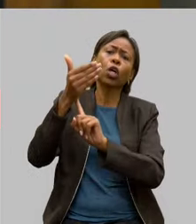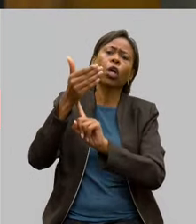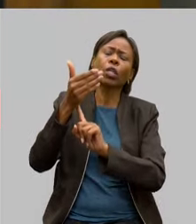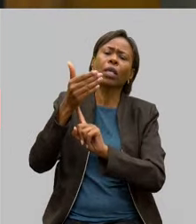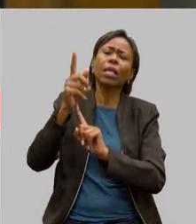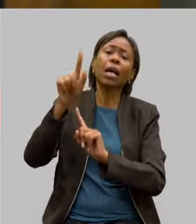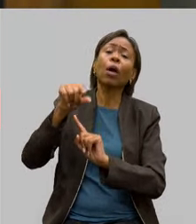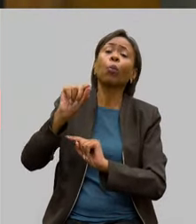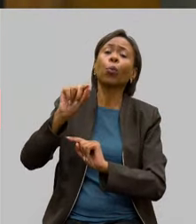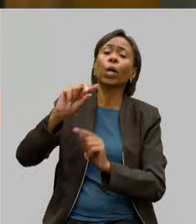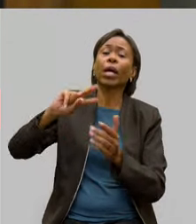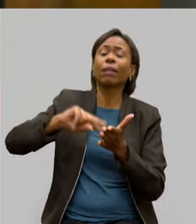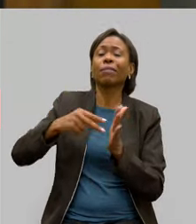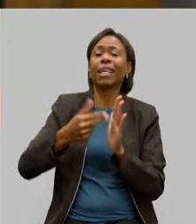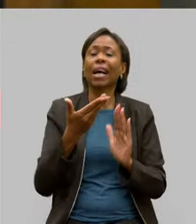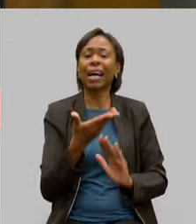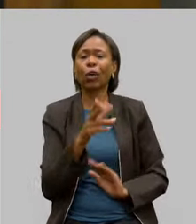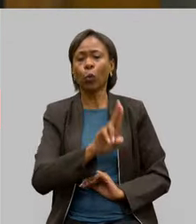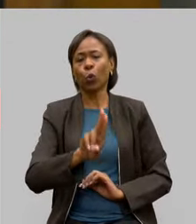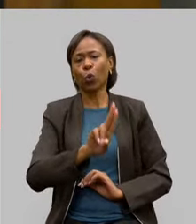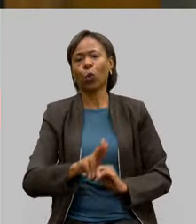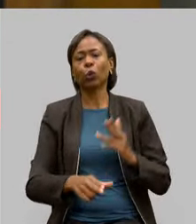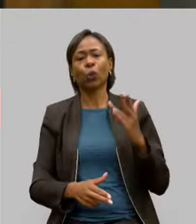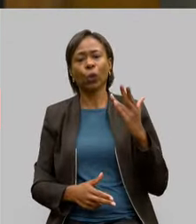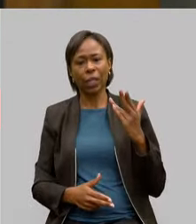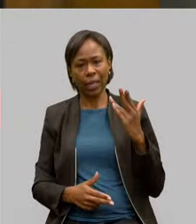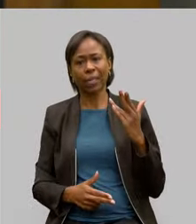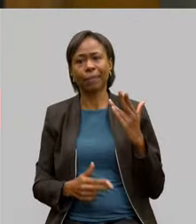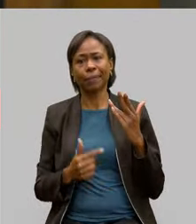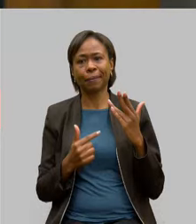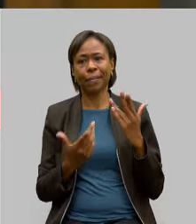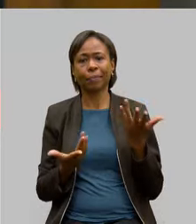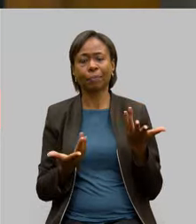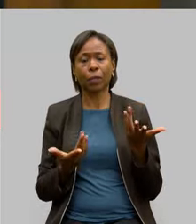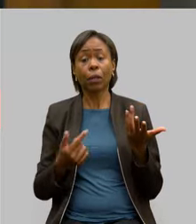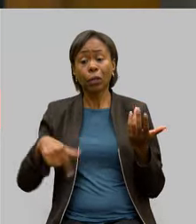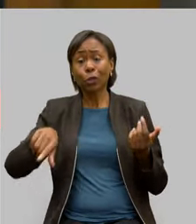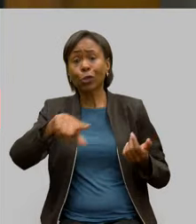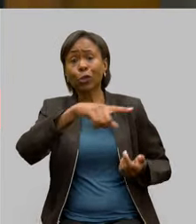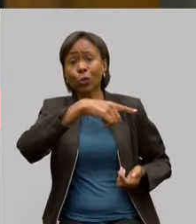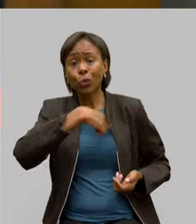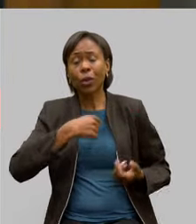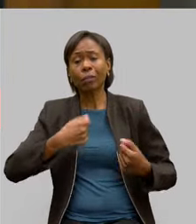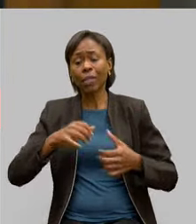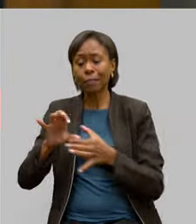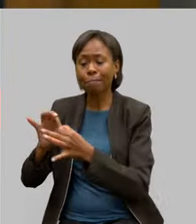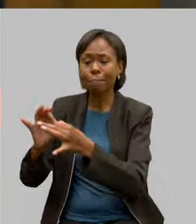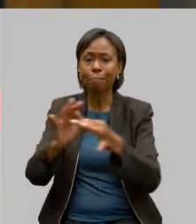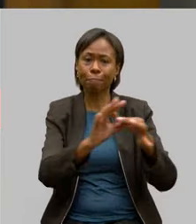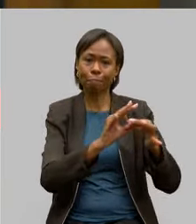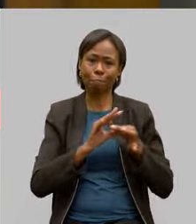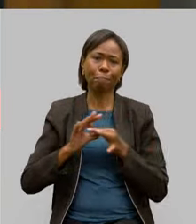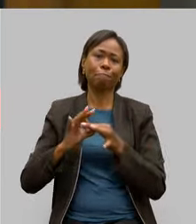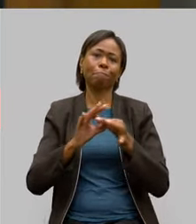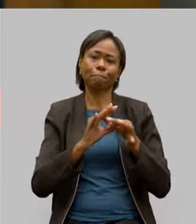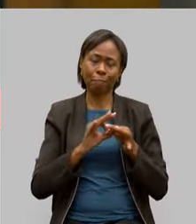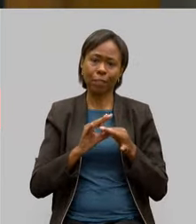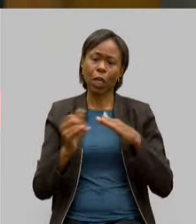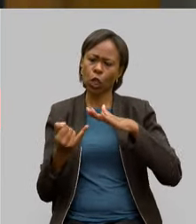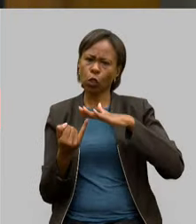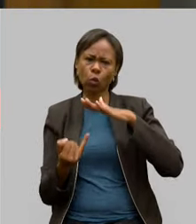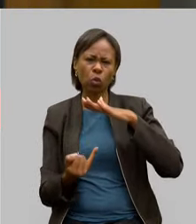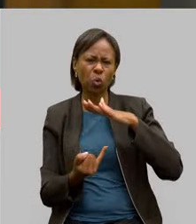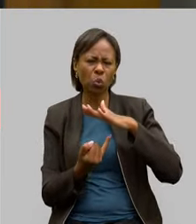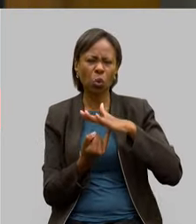cannabis precisa somar dar às mãos tanto As instituições governamentais